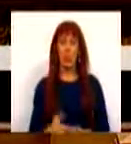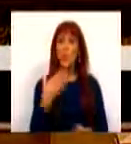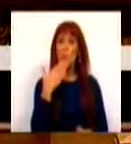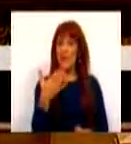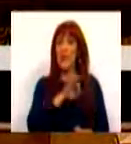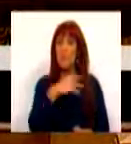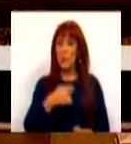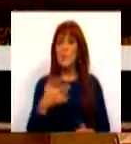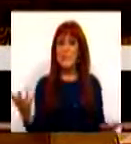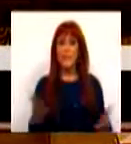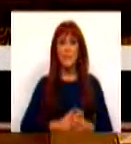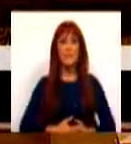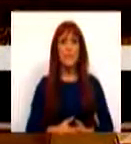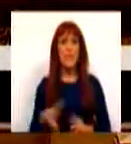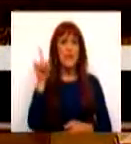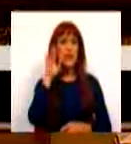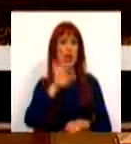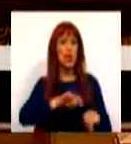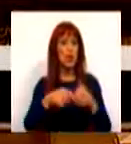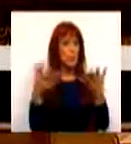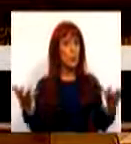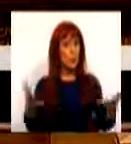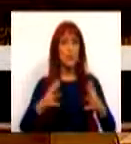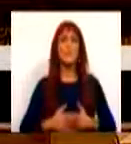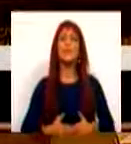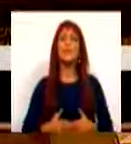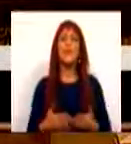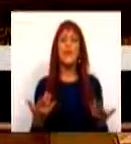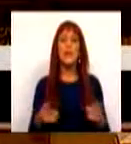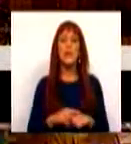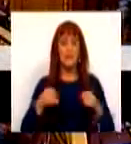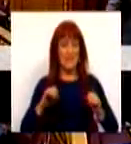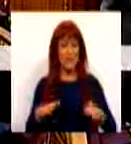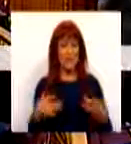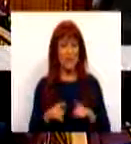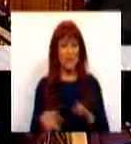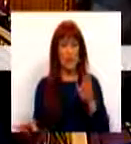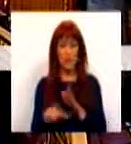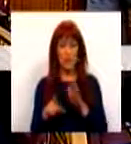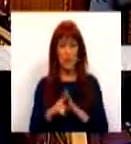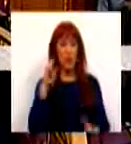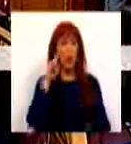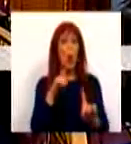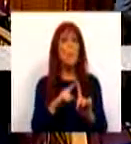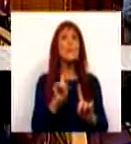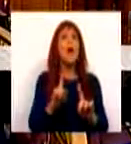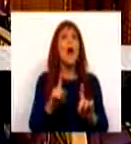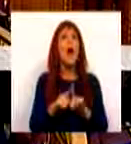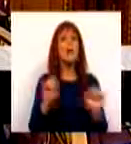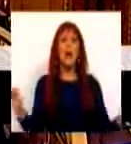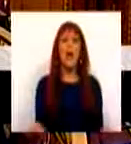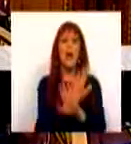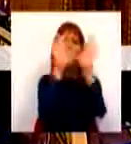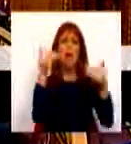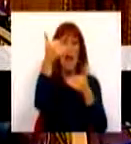Muito obrigado, Sr. Presidente, senhoras e senhores deputados. Esta iniciativa legislativa tem como objetivo clarificar